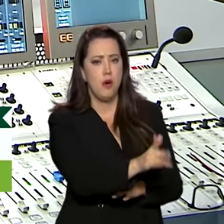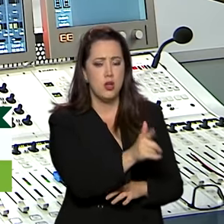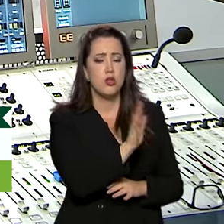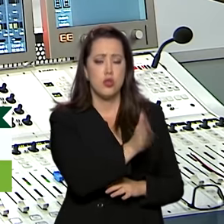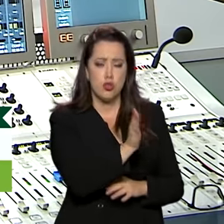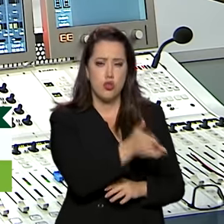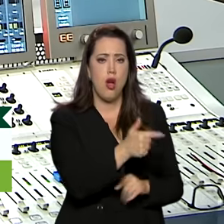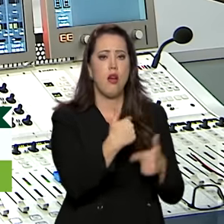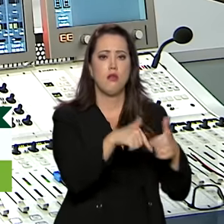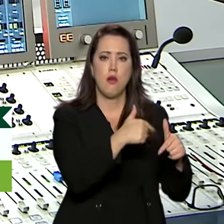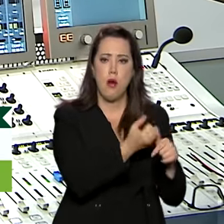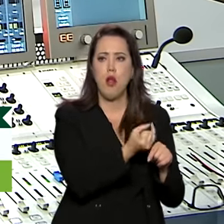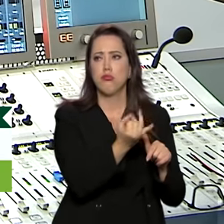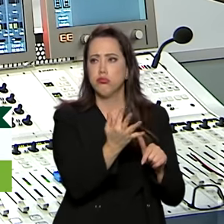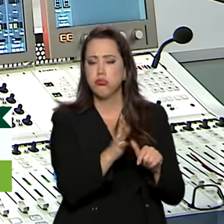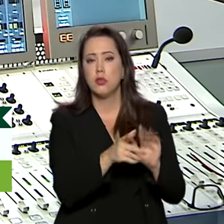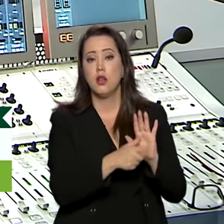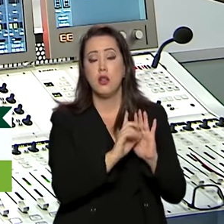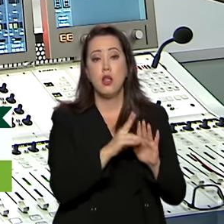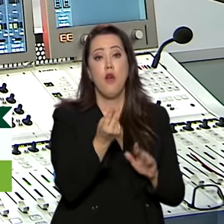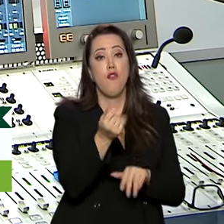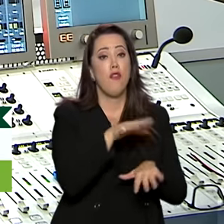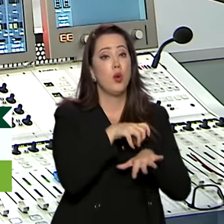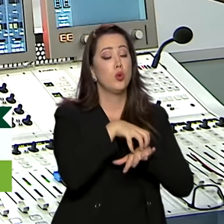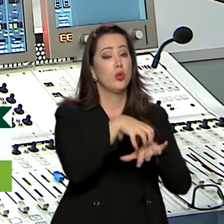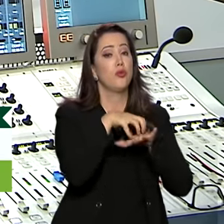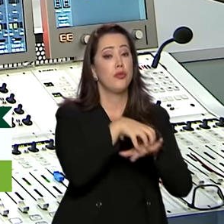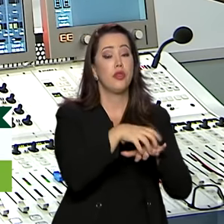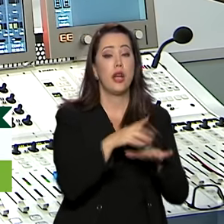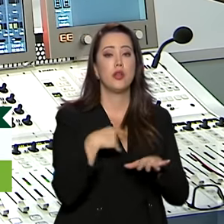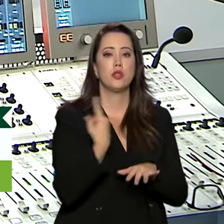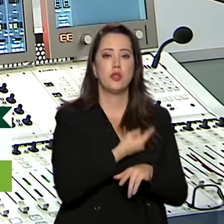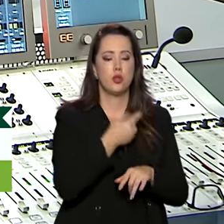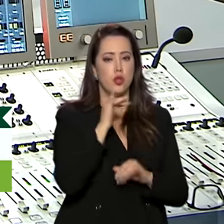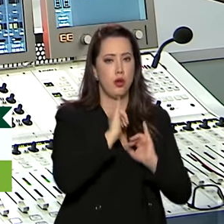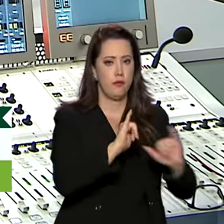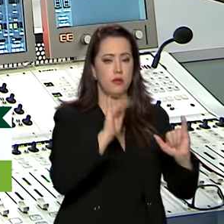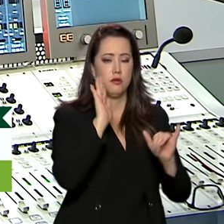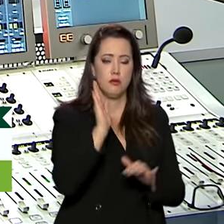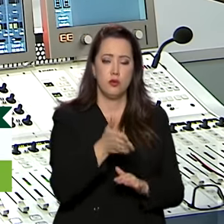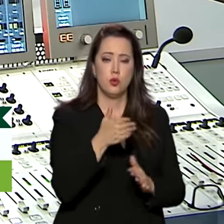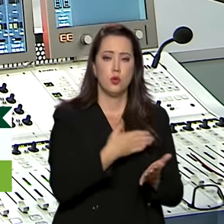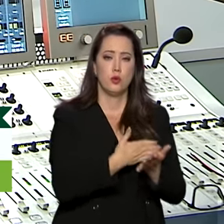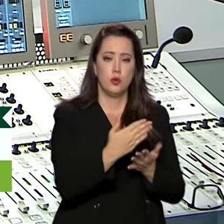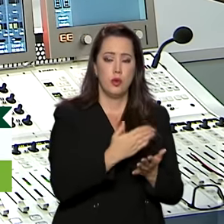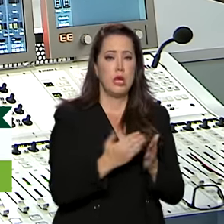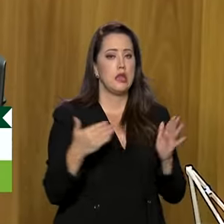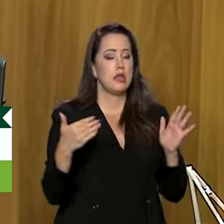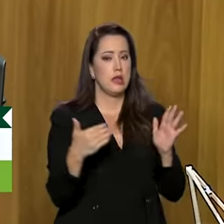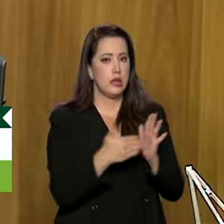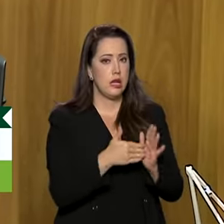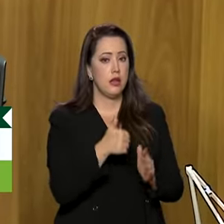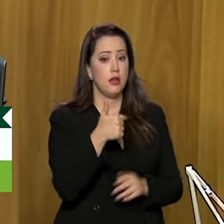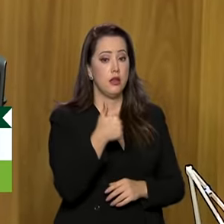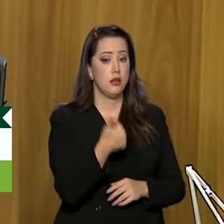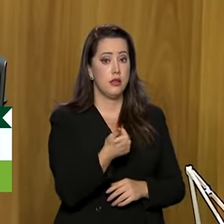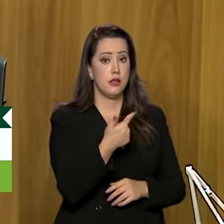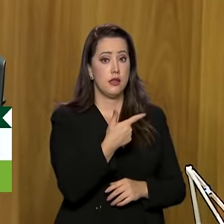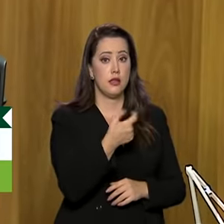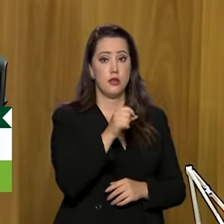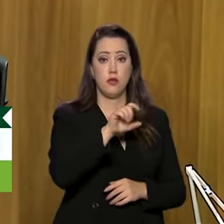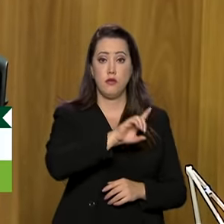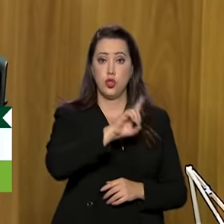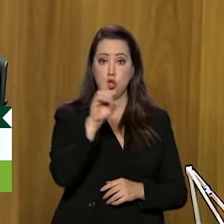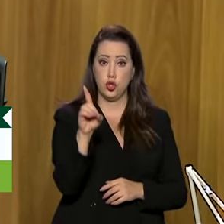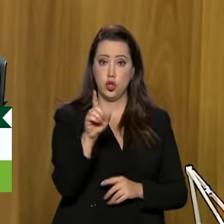e ela o valor do frete e uma diferença é que nós podemos antecipar em até 120 dias